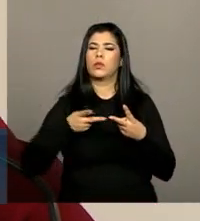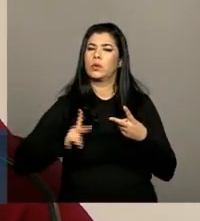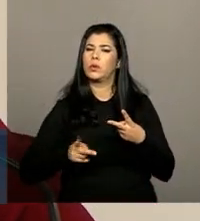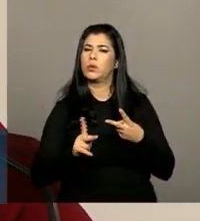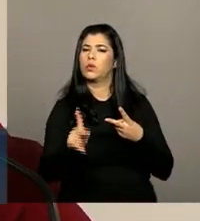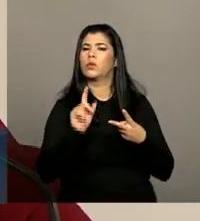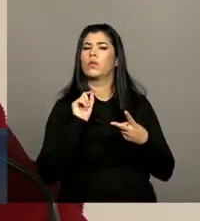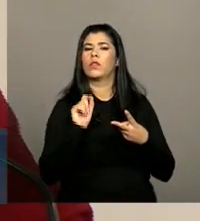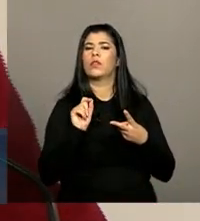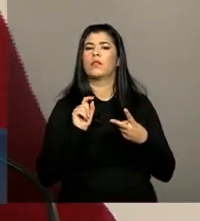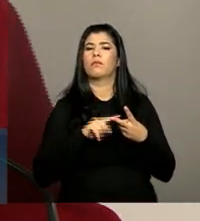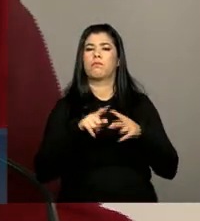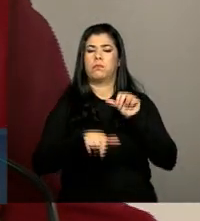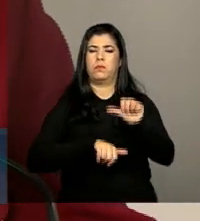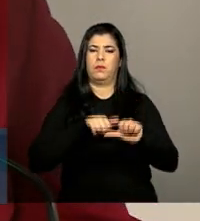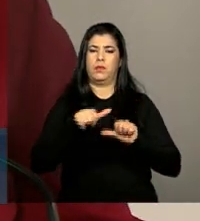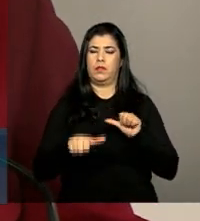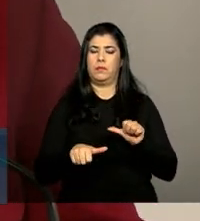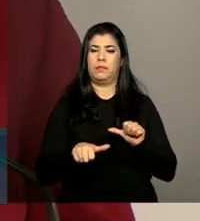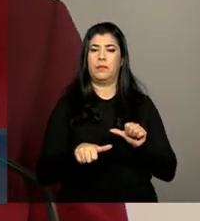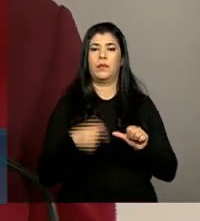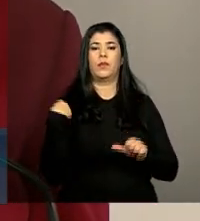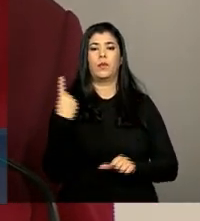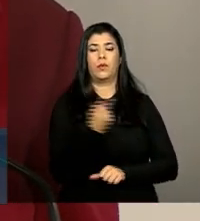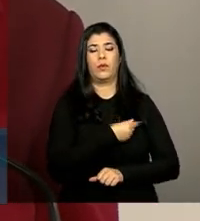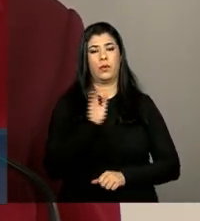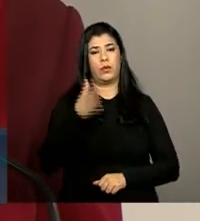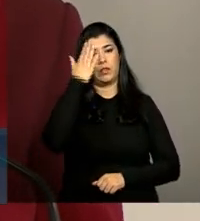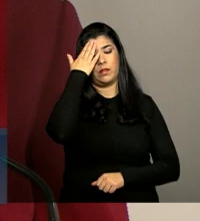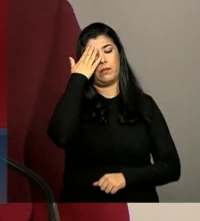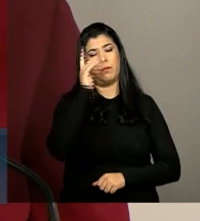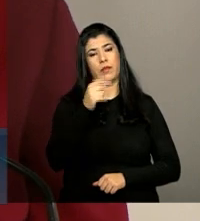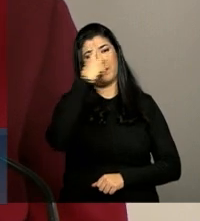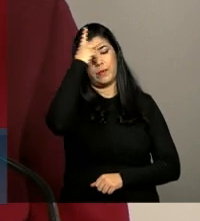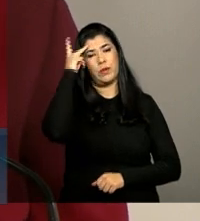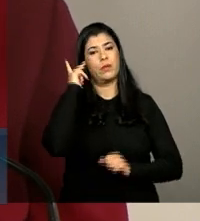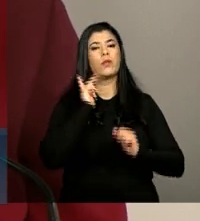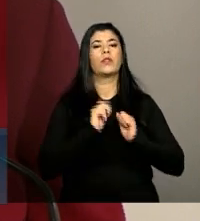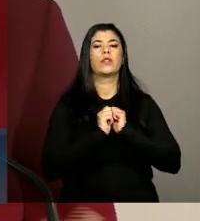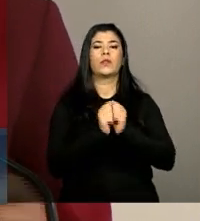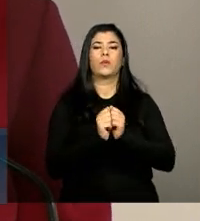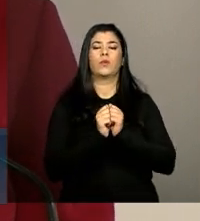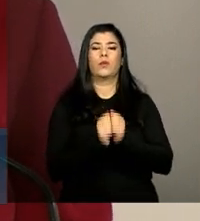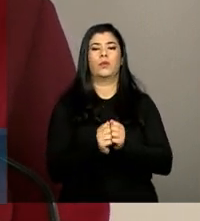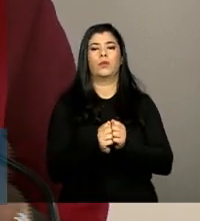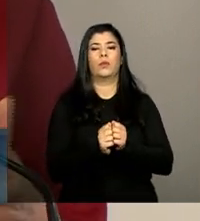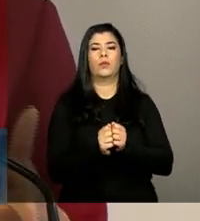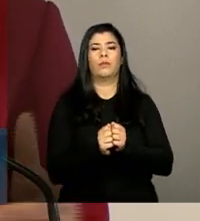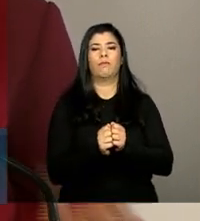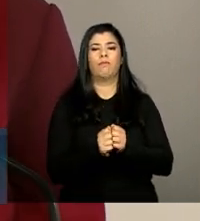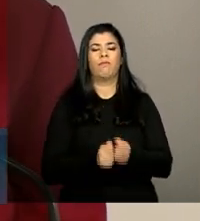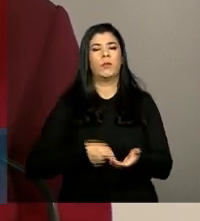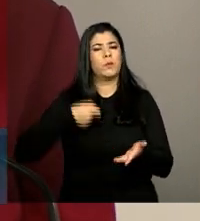e nós sabemos que aqueles que estão eh